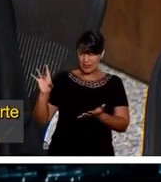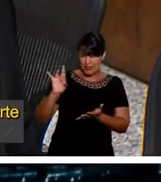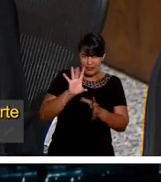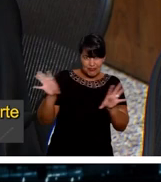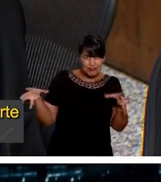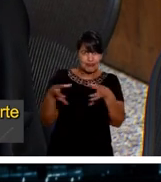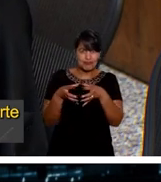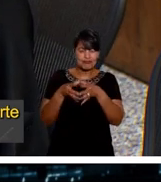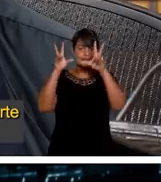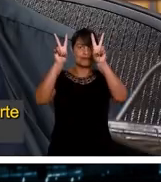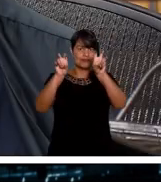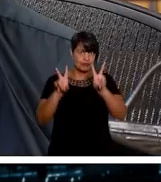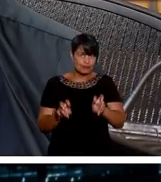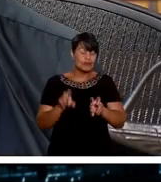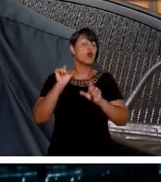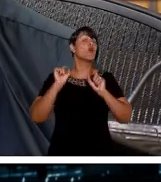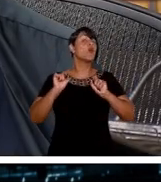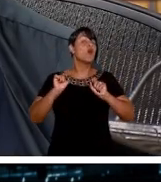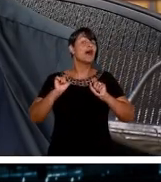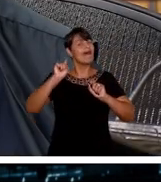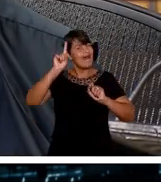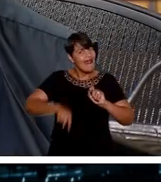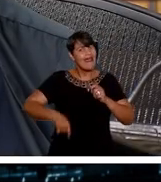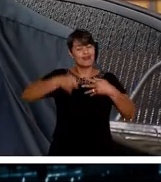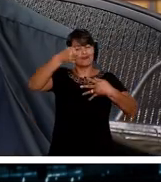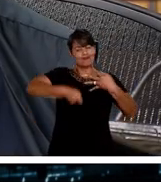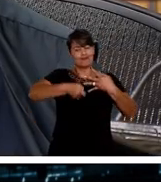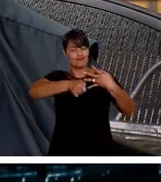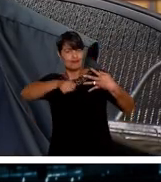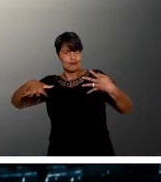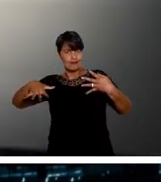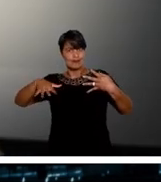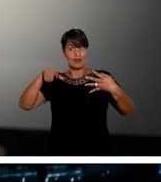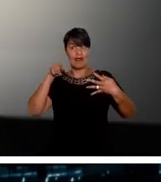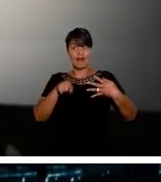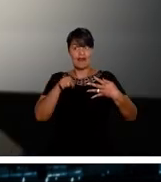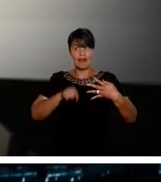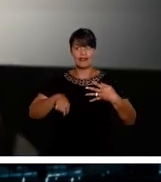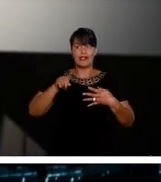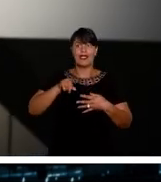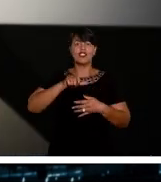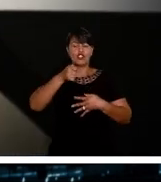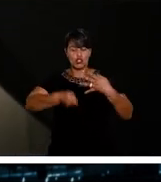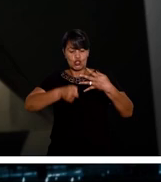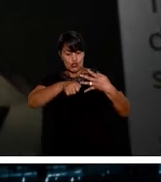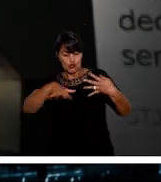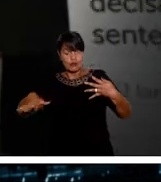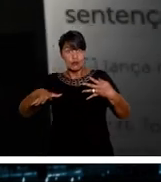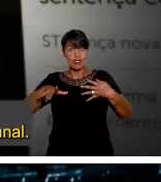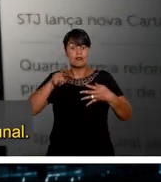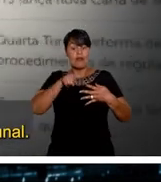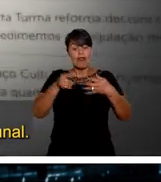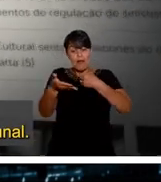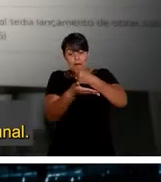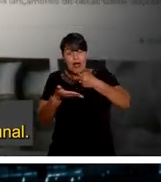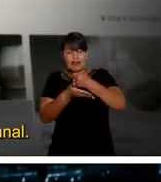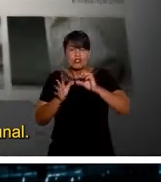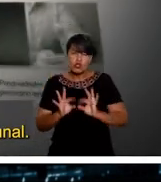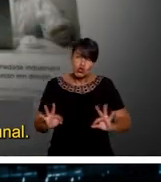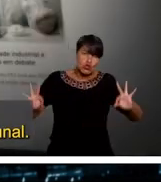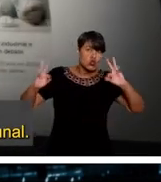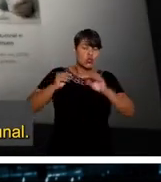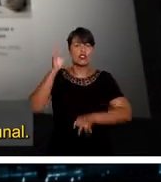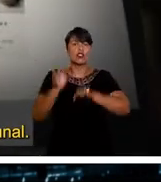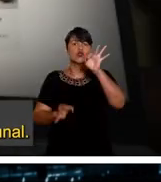sobre determinada matéria forma uma jurisprudência. E a jurisprudência do STJ norteia o trabalho da